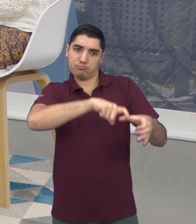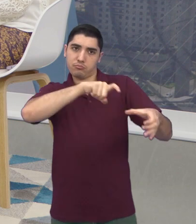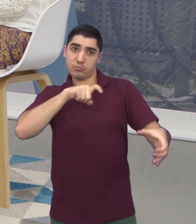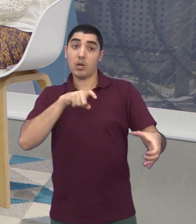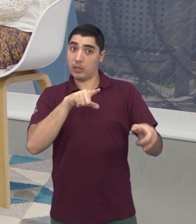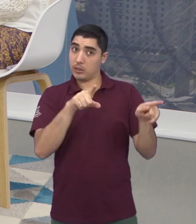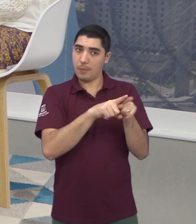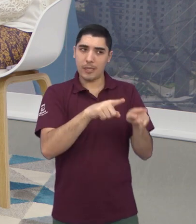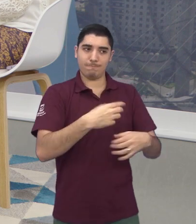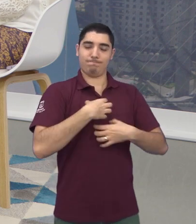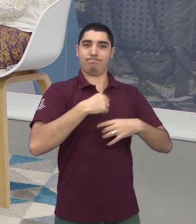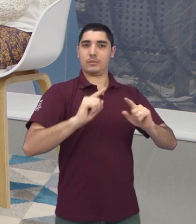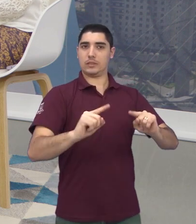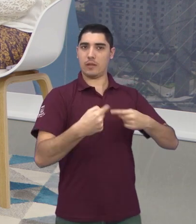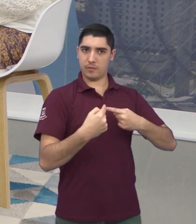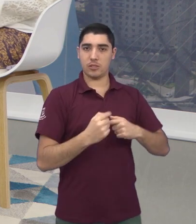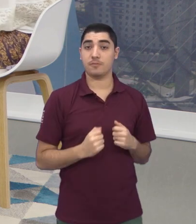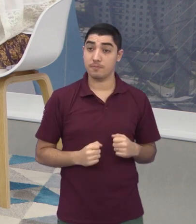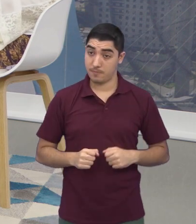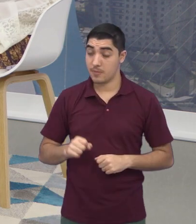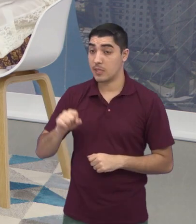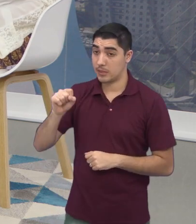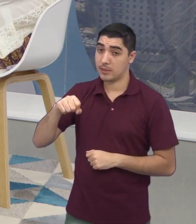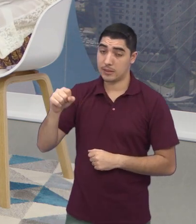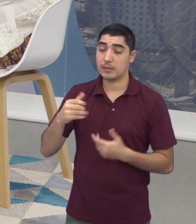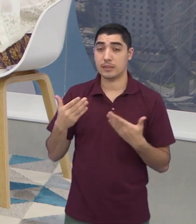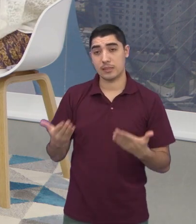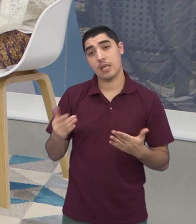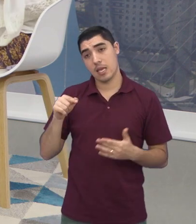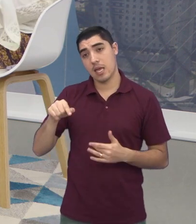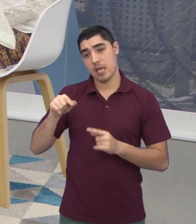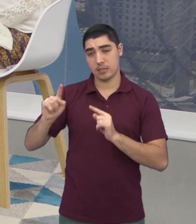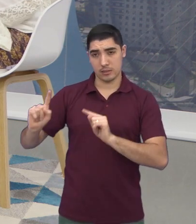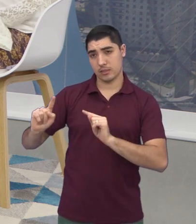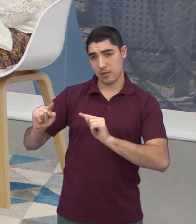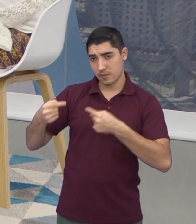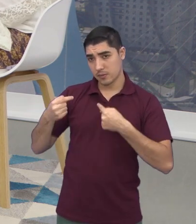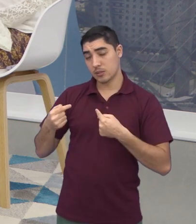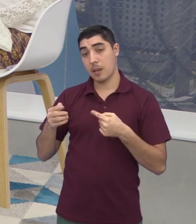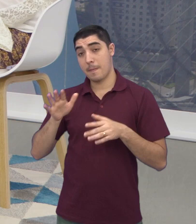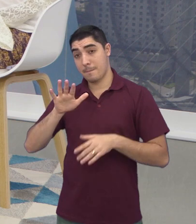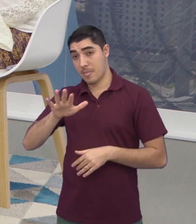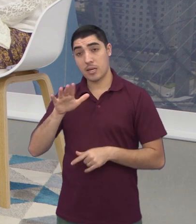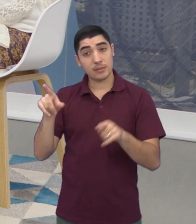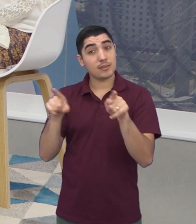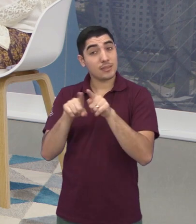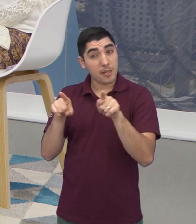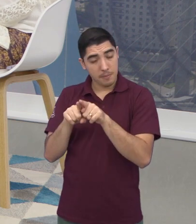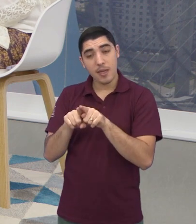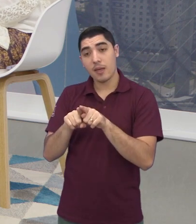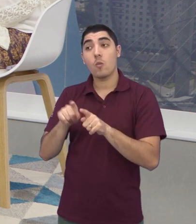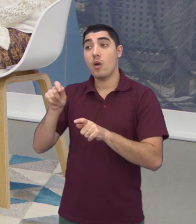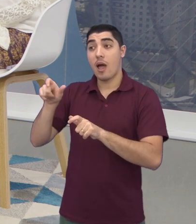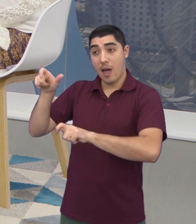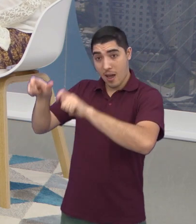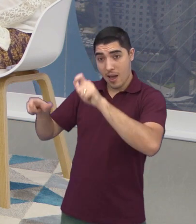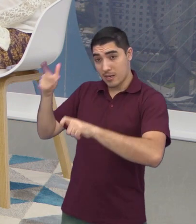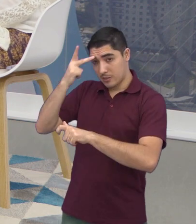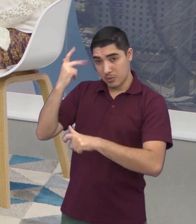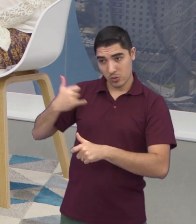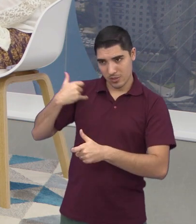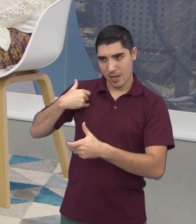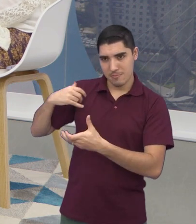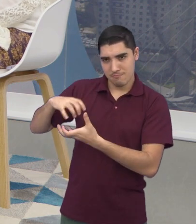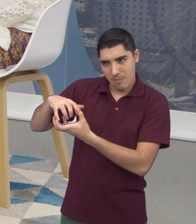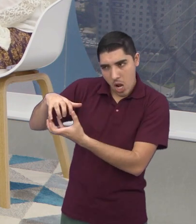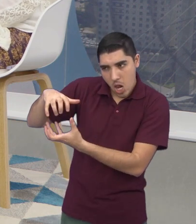grande desafio também hoje. Esse é o grande desafio, mas também é um dos maiores desejos das pessoas que estão no processo